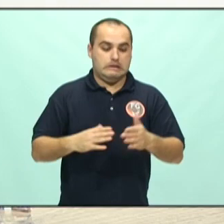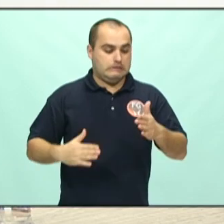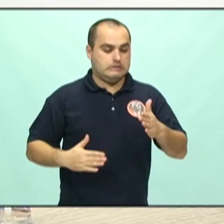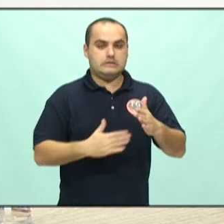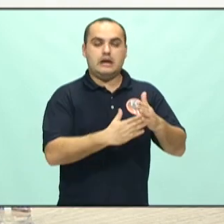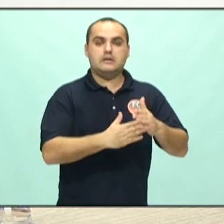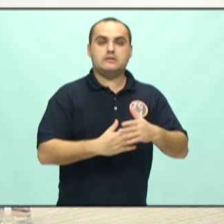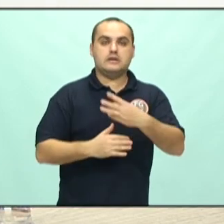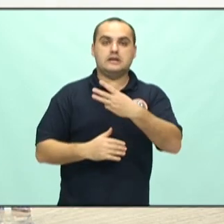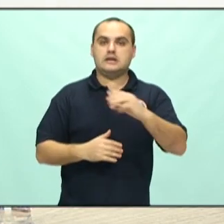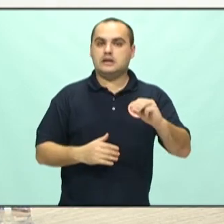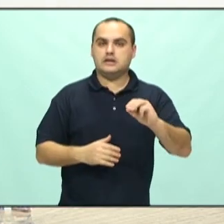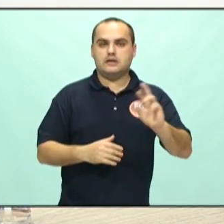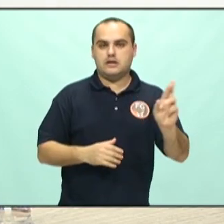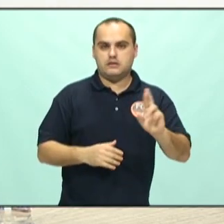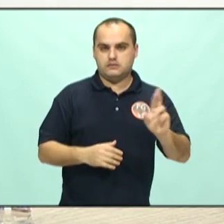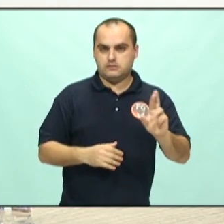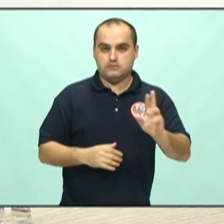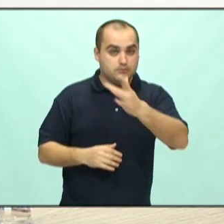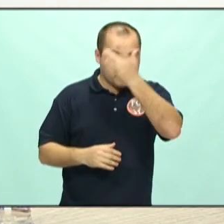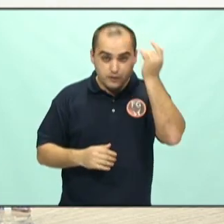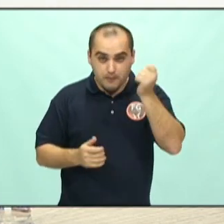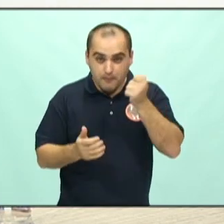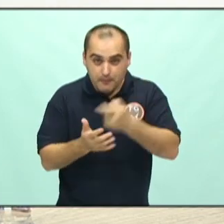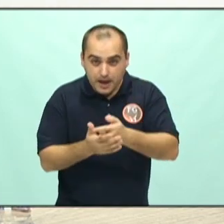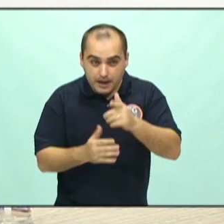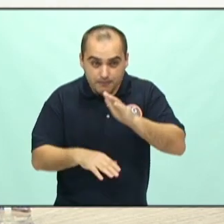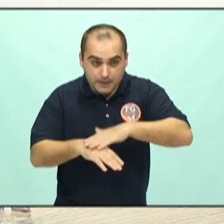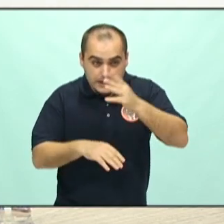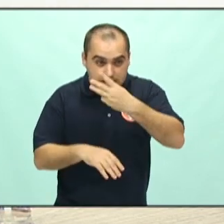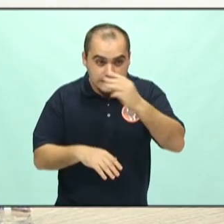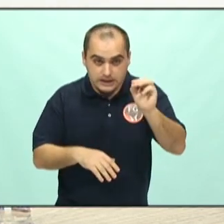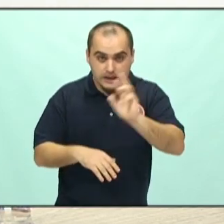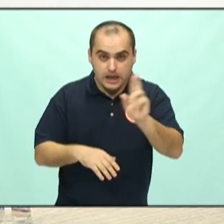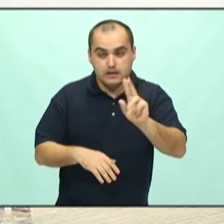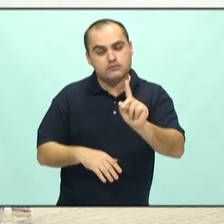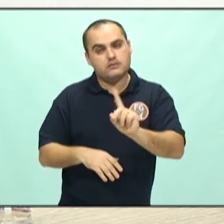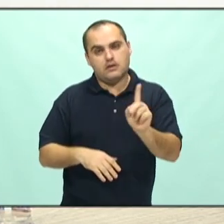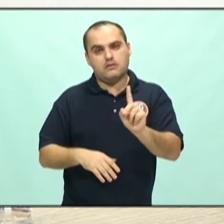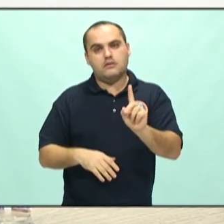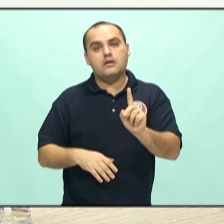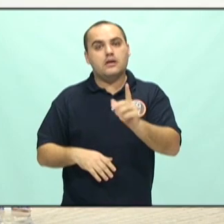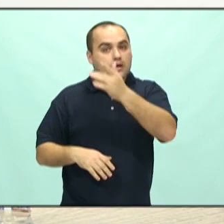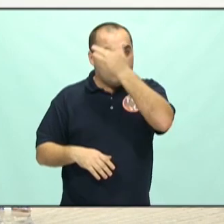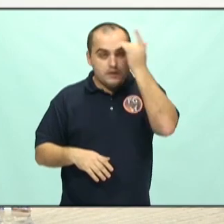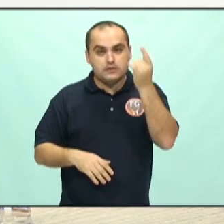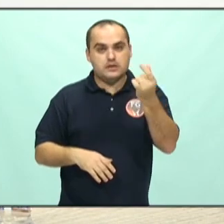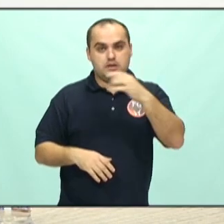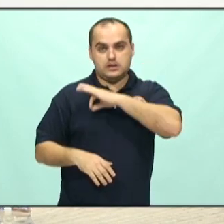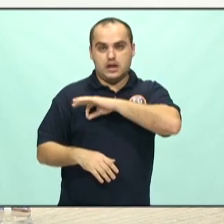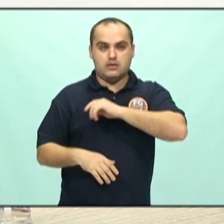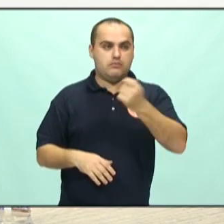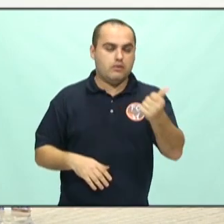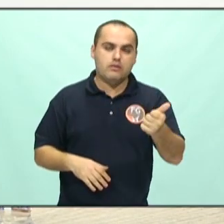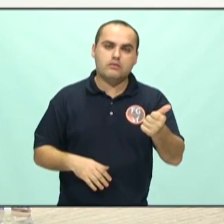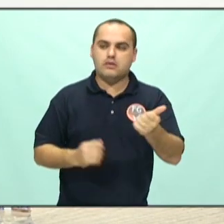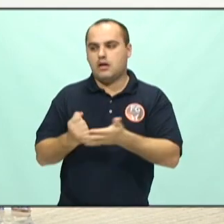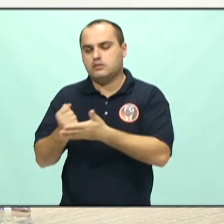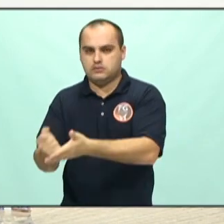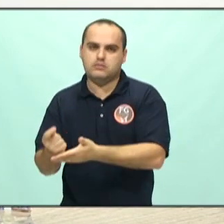Então ninguém paga mais que R$30. Quem recebe menos acaba contribuindo menos. Nós tínhamos antes